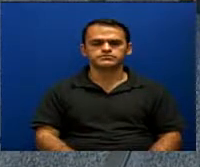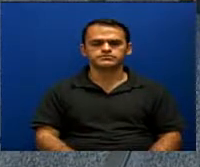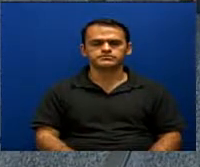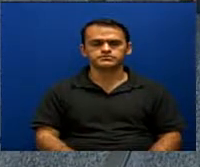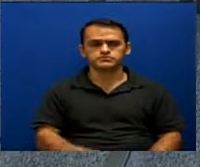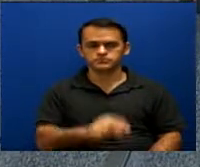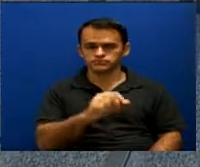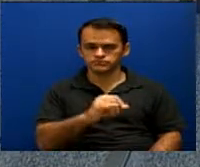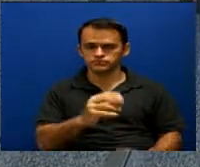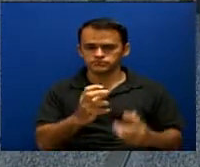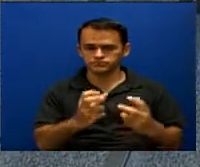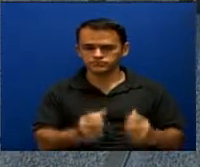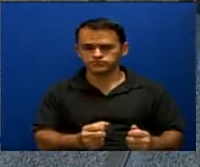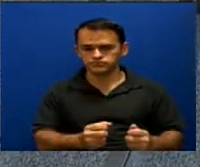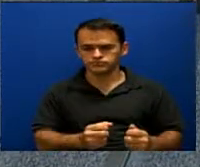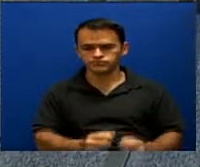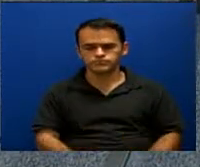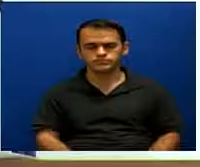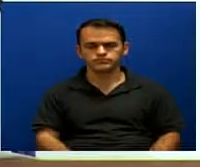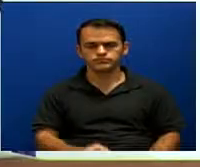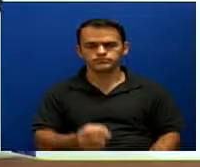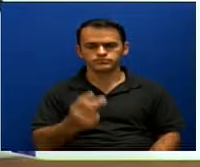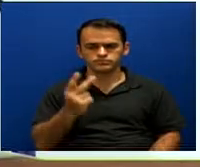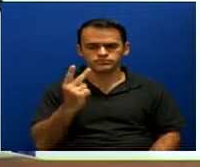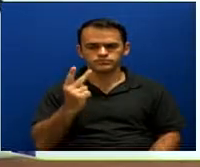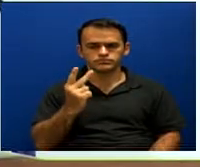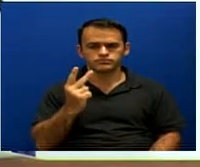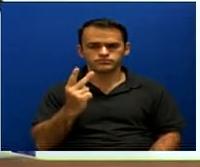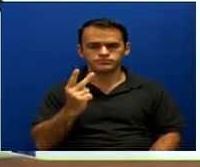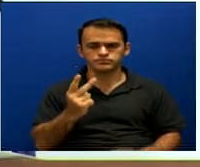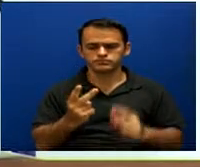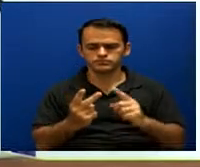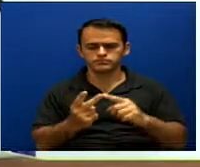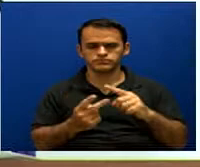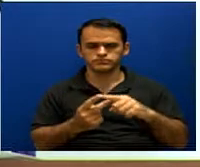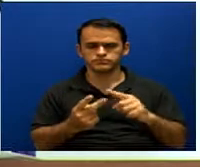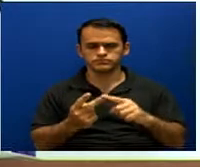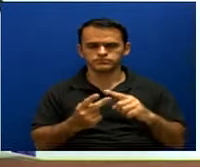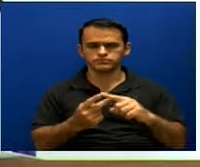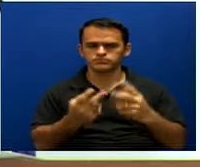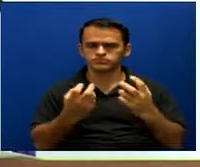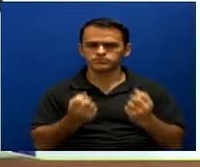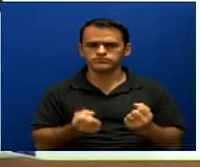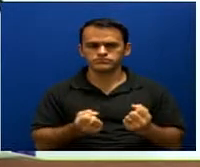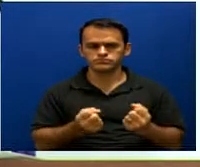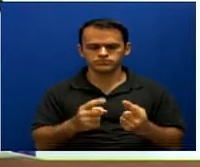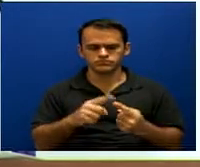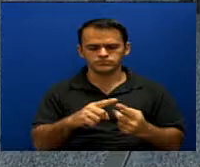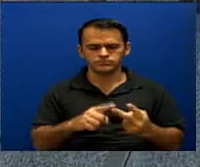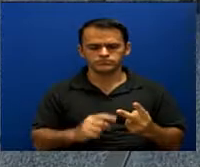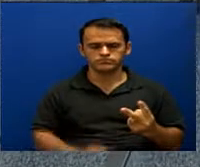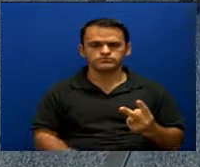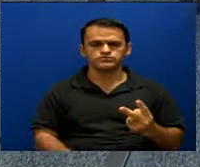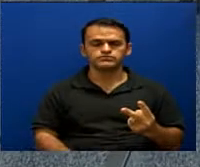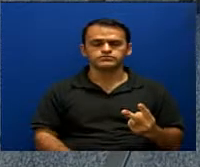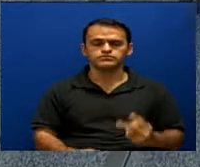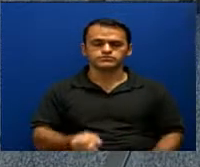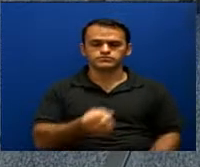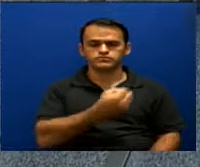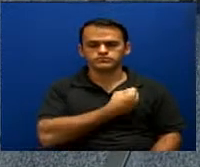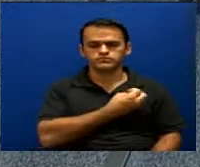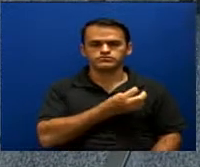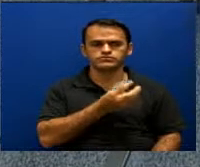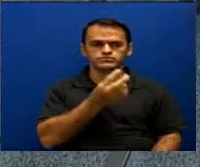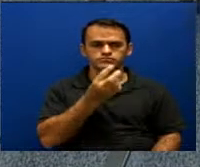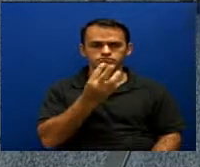Se me permite, Fernanda. São essas duas que eu peço. Politicamente falando, aprovadas. Eu sou totalmente favorável. Mas quando a gente fala da emenda 3,